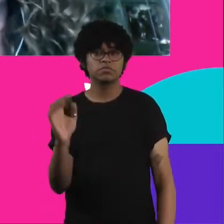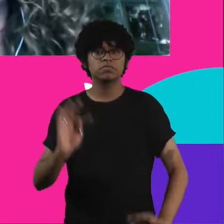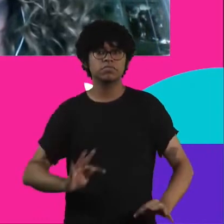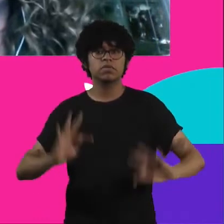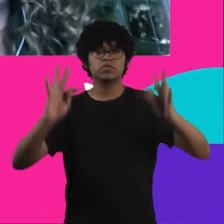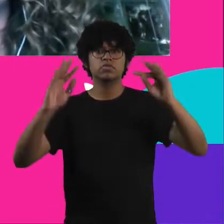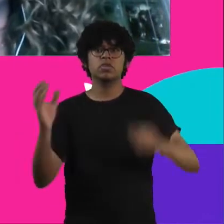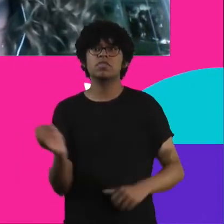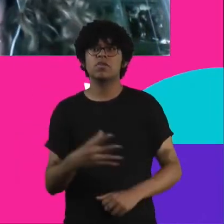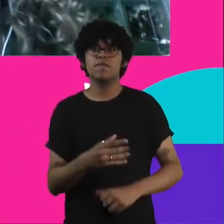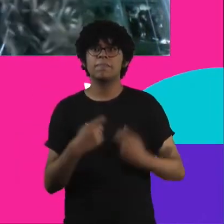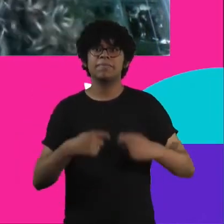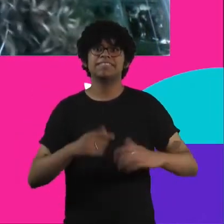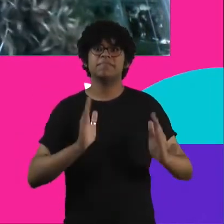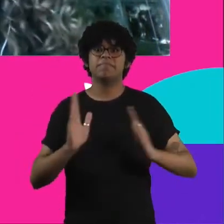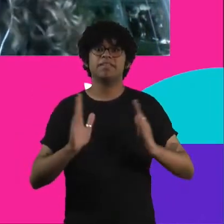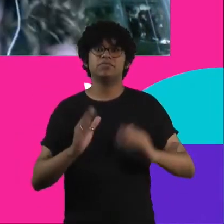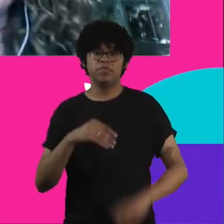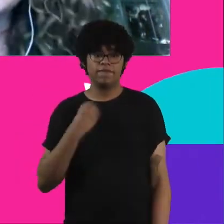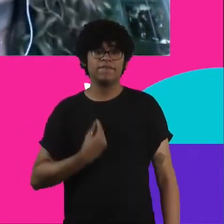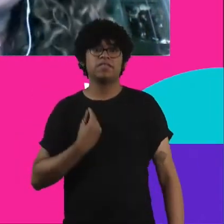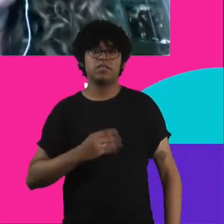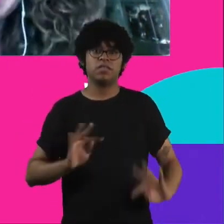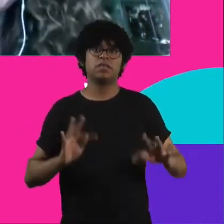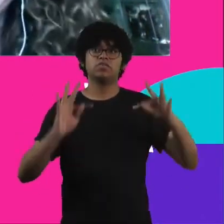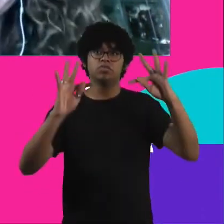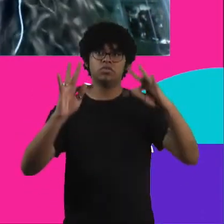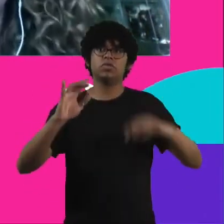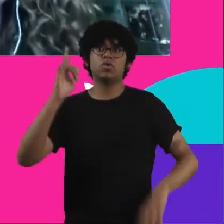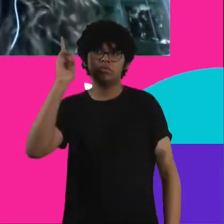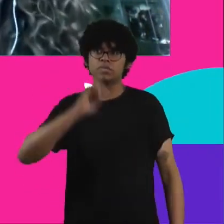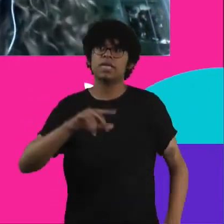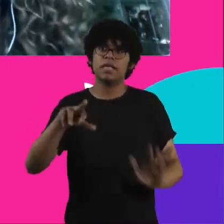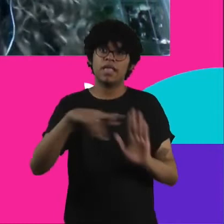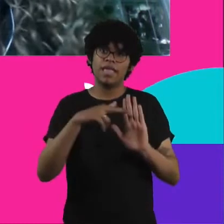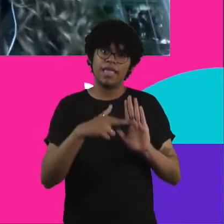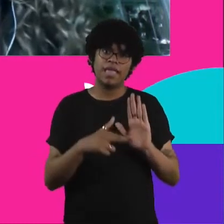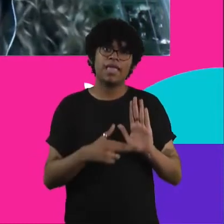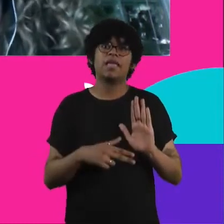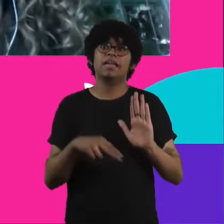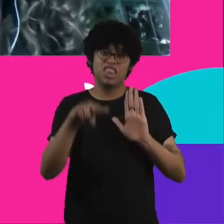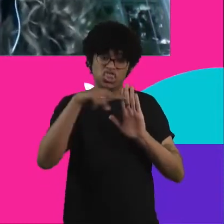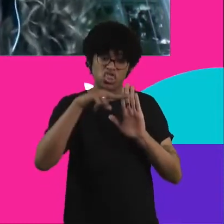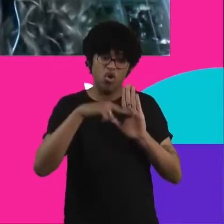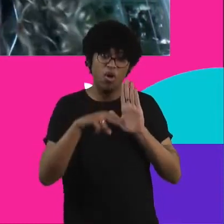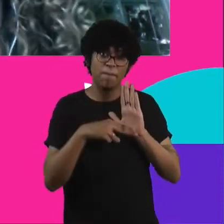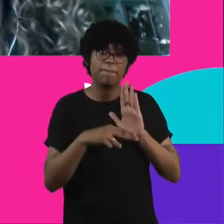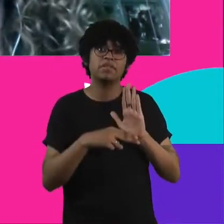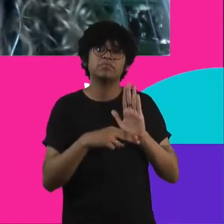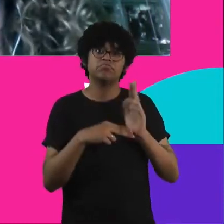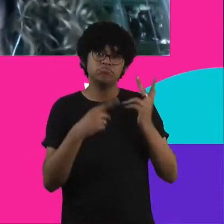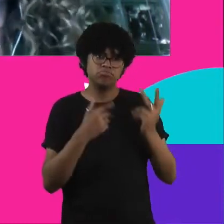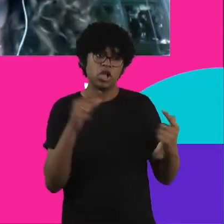assim, de existência da tecnologia para que a gente possa, então, definir essas regras e normas adequadas para sua utilização, né? Então, até